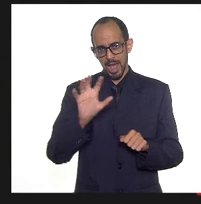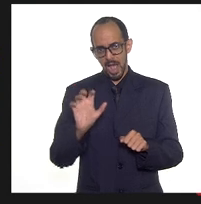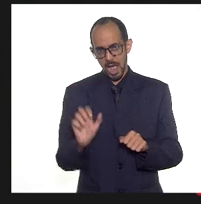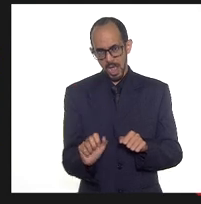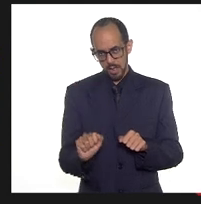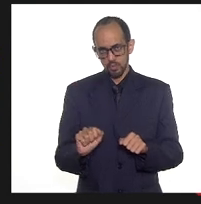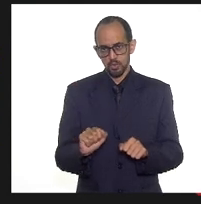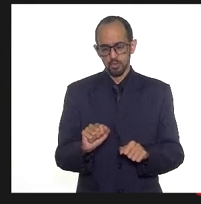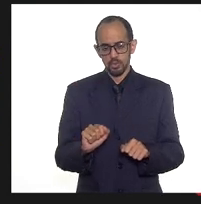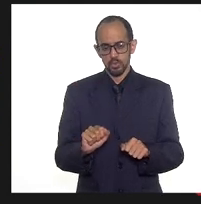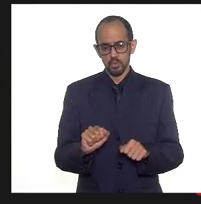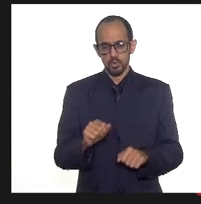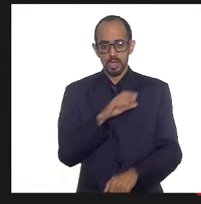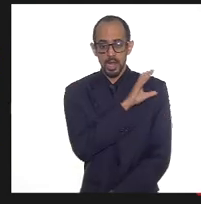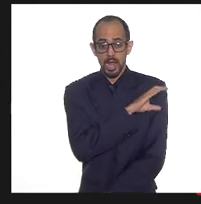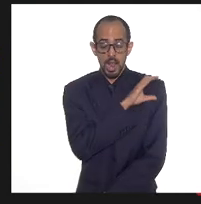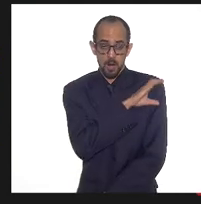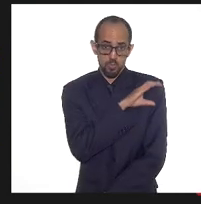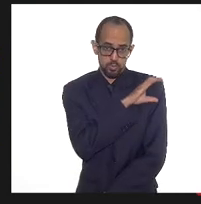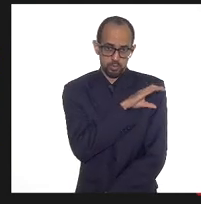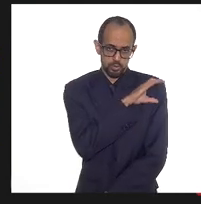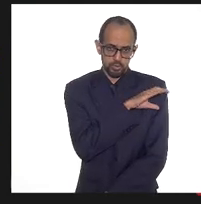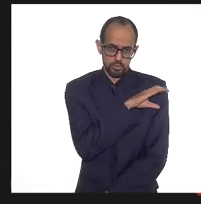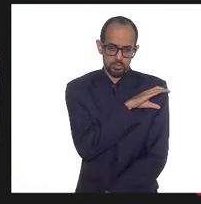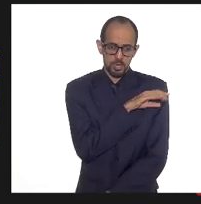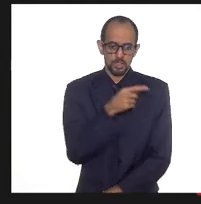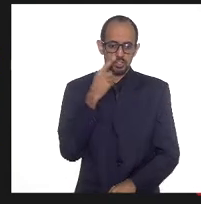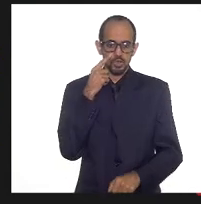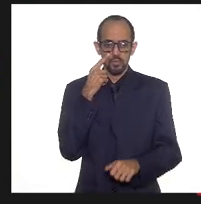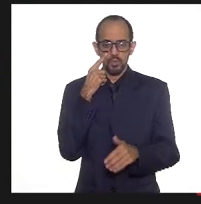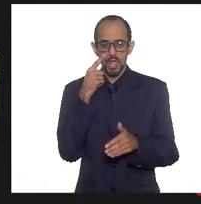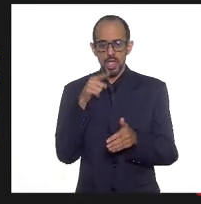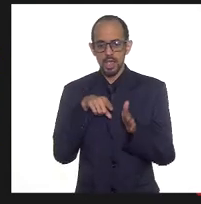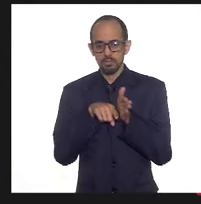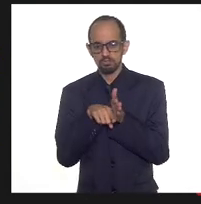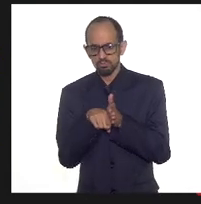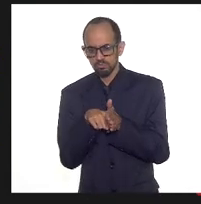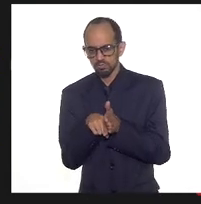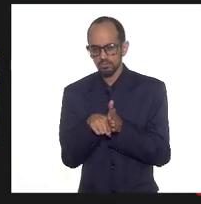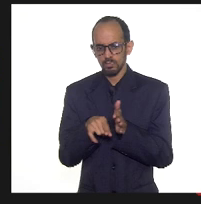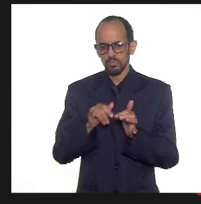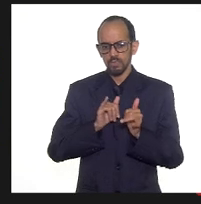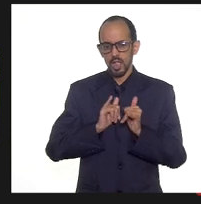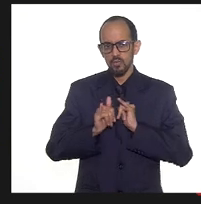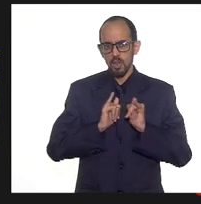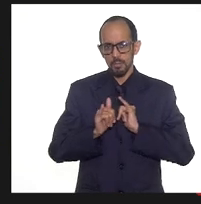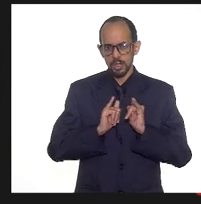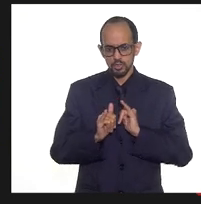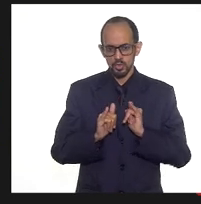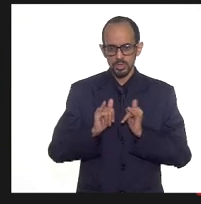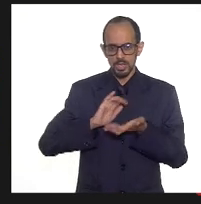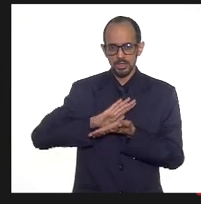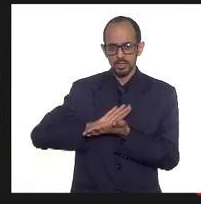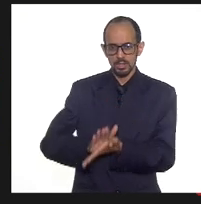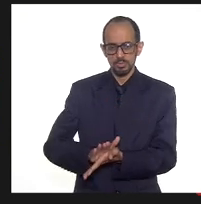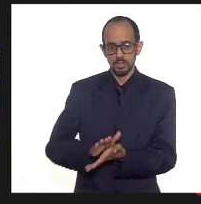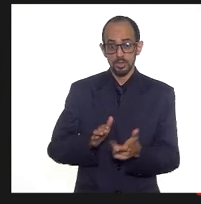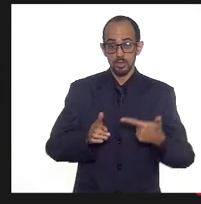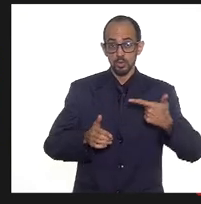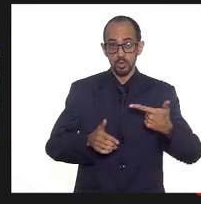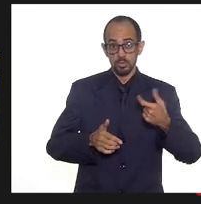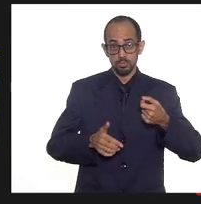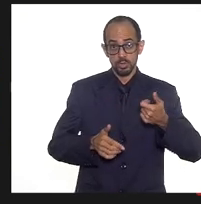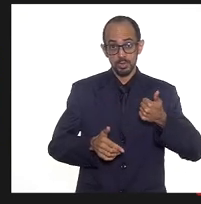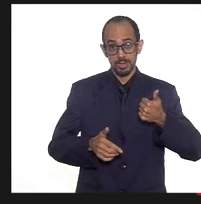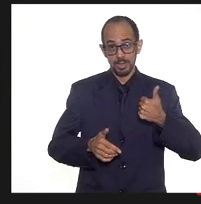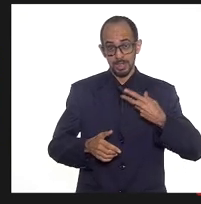dos Goytacazes, Preservar, Dar Visibilidade e Combater a Discriminação, que desenvolvemos entre 2013 e